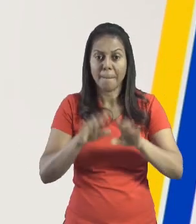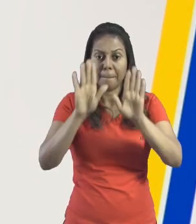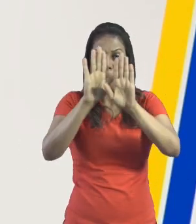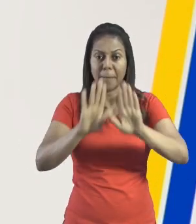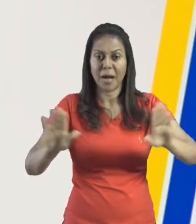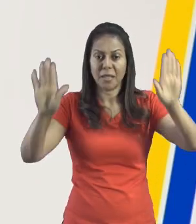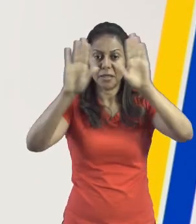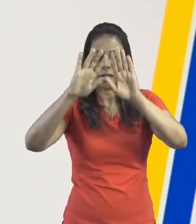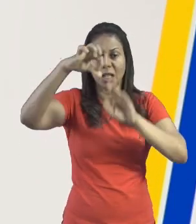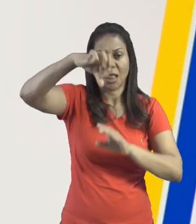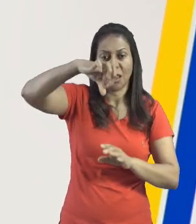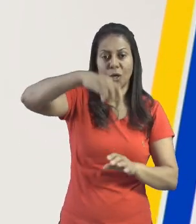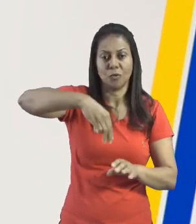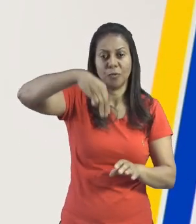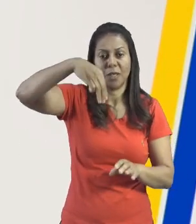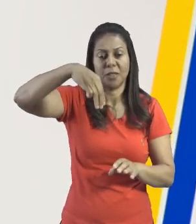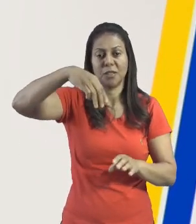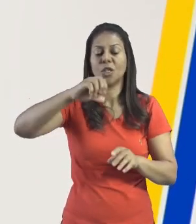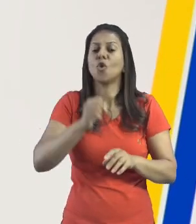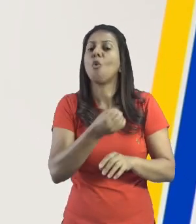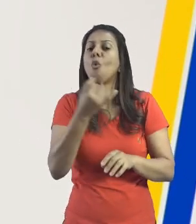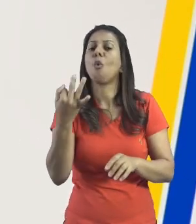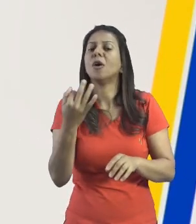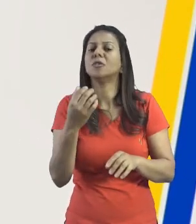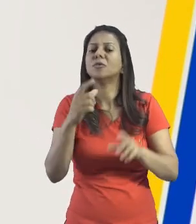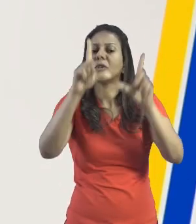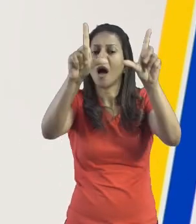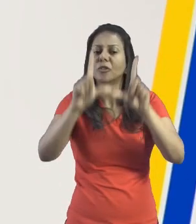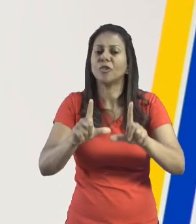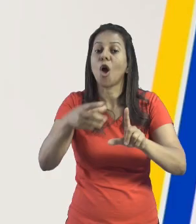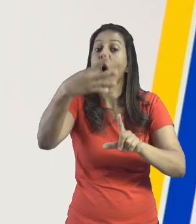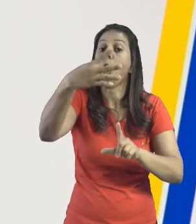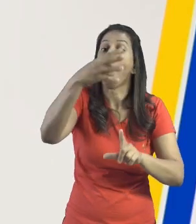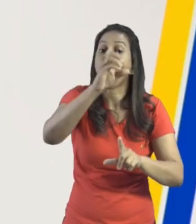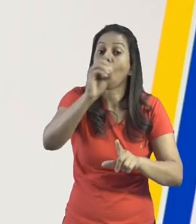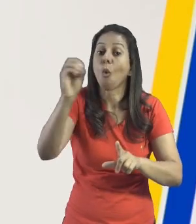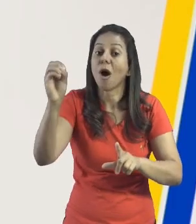e a quantidade de azulejos são quantos? 400. Então, vamos